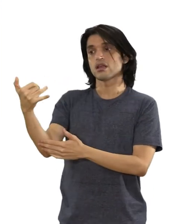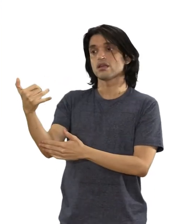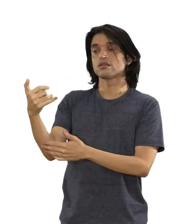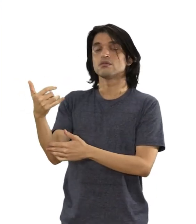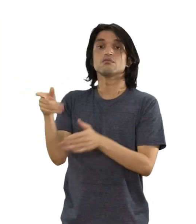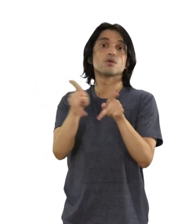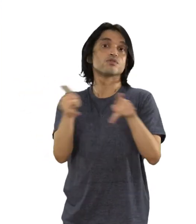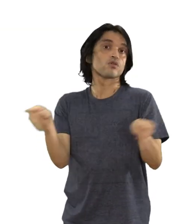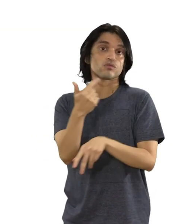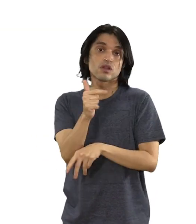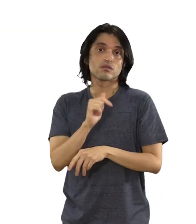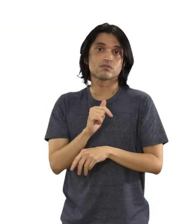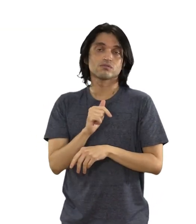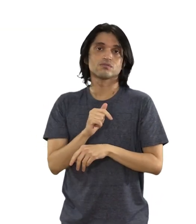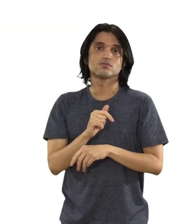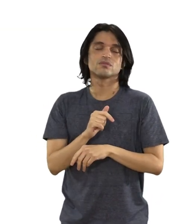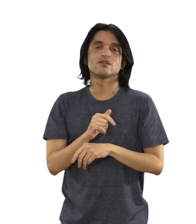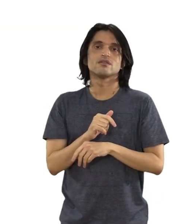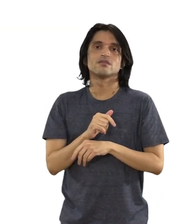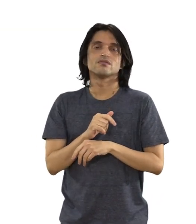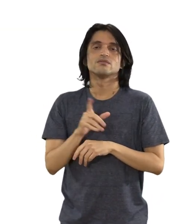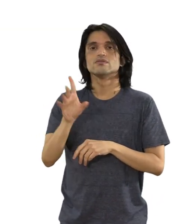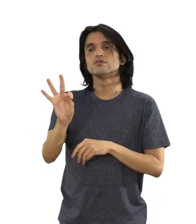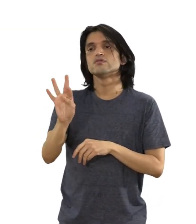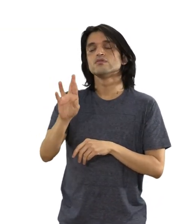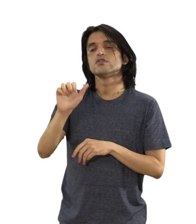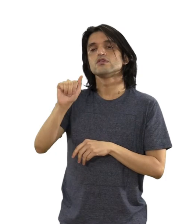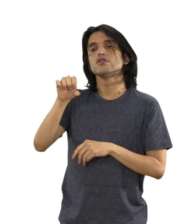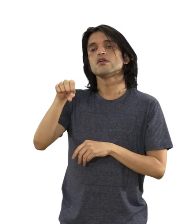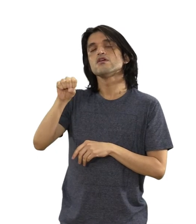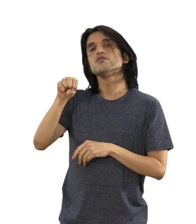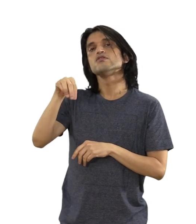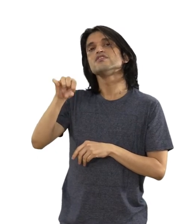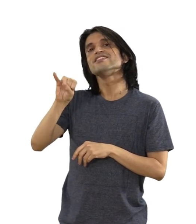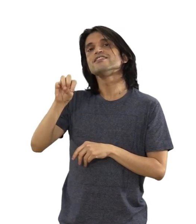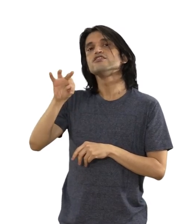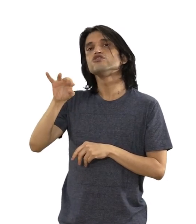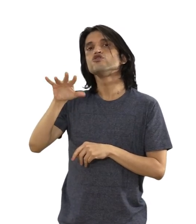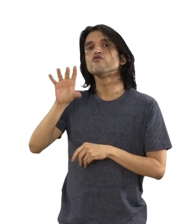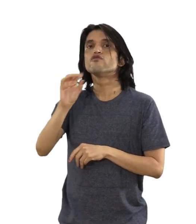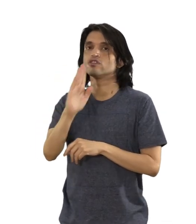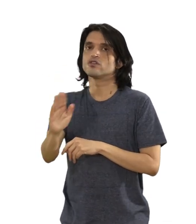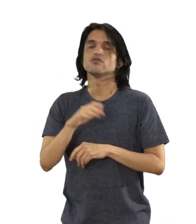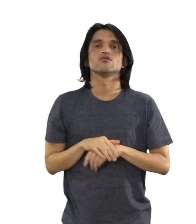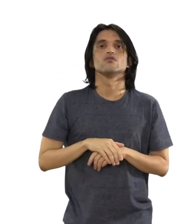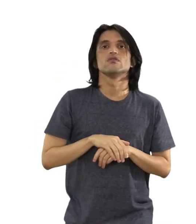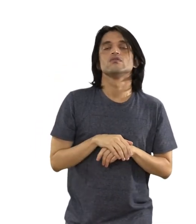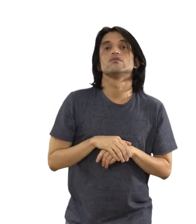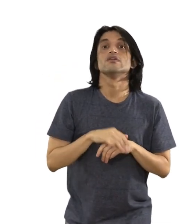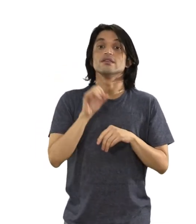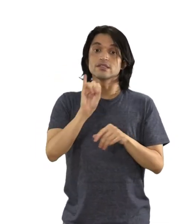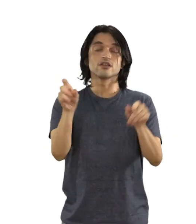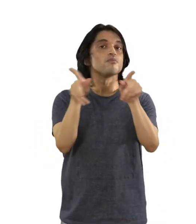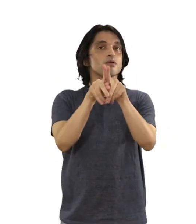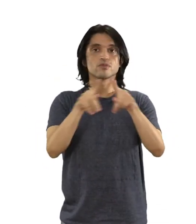direto. Os verbos que regem com preposição são chamados de